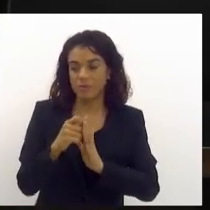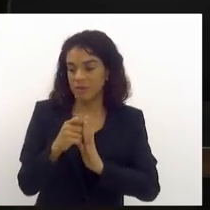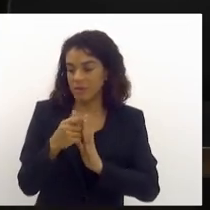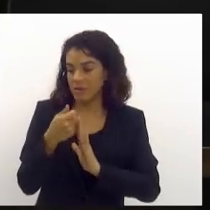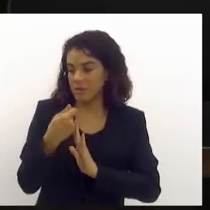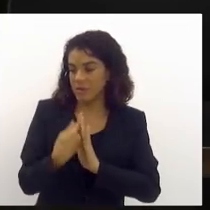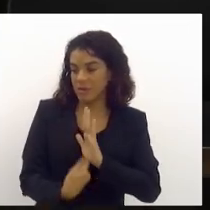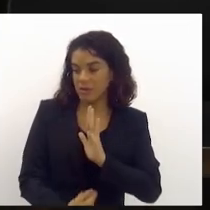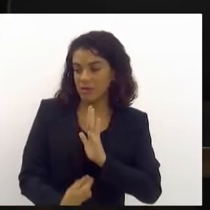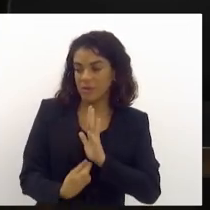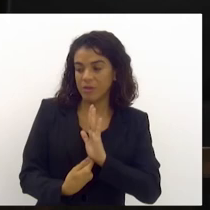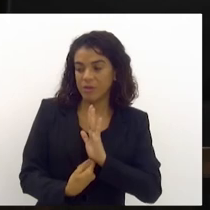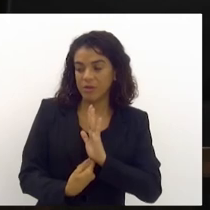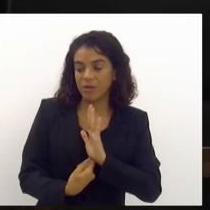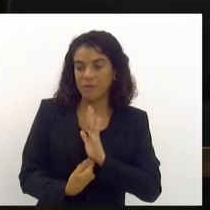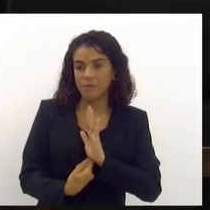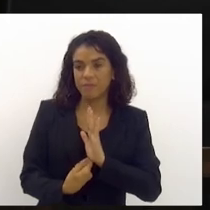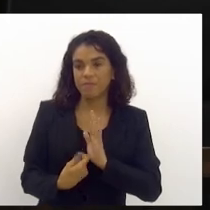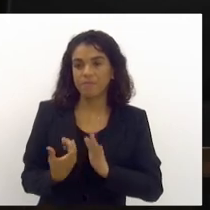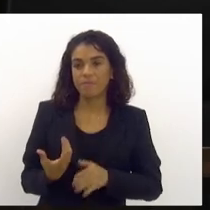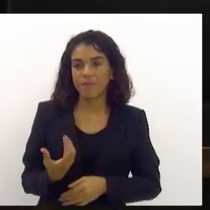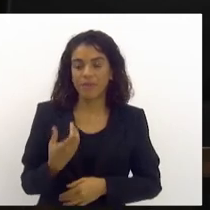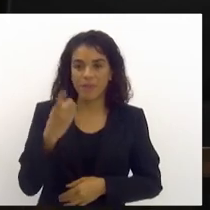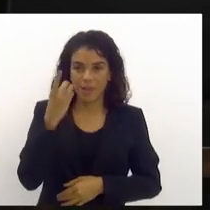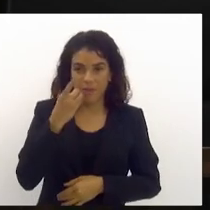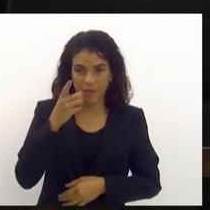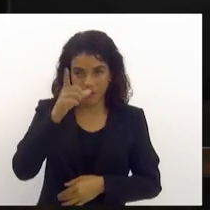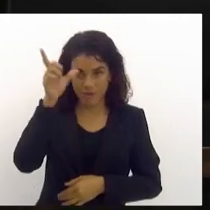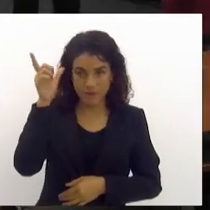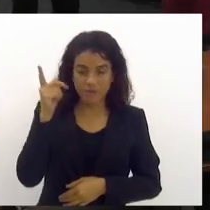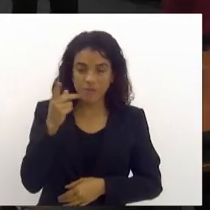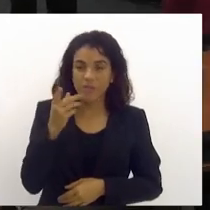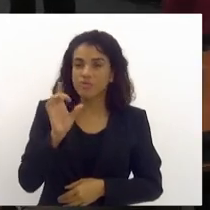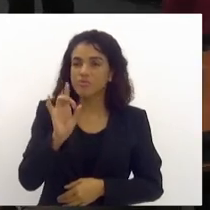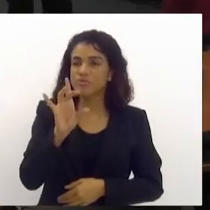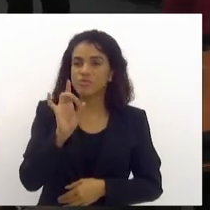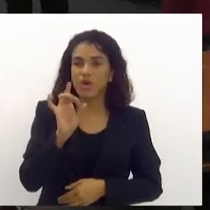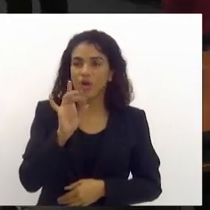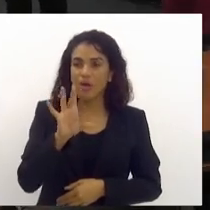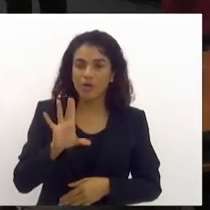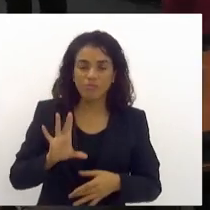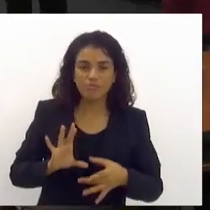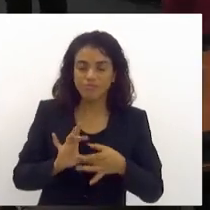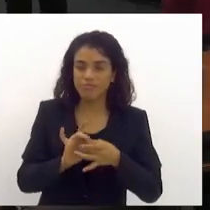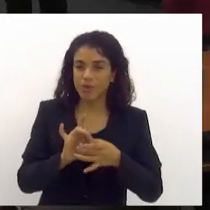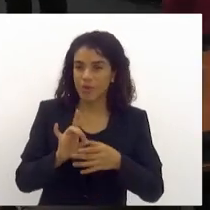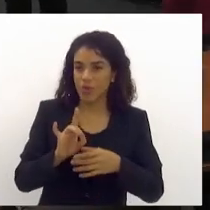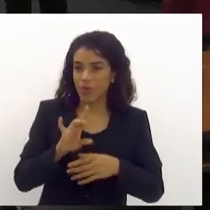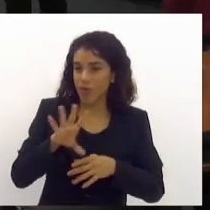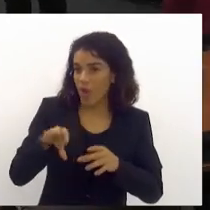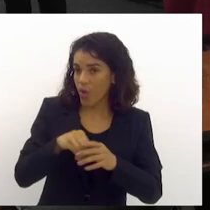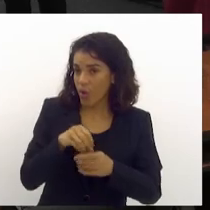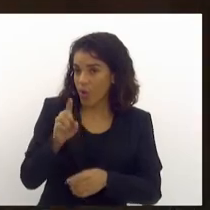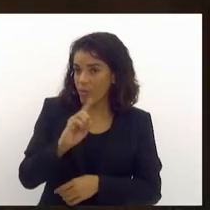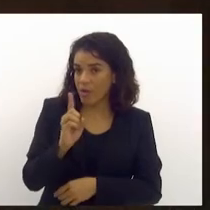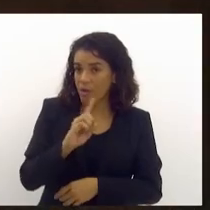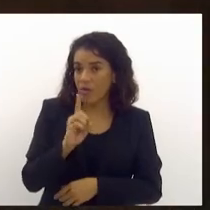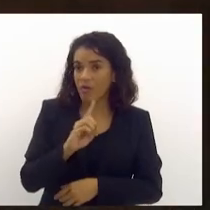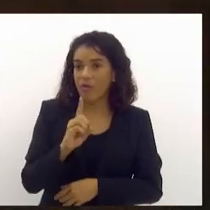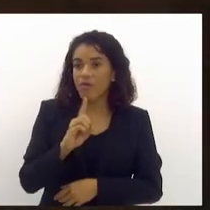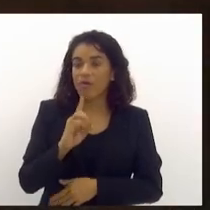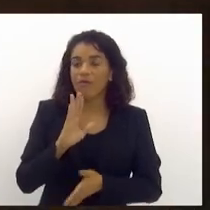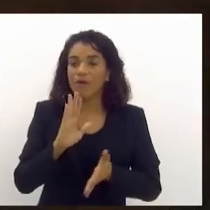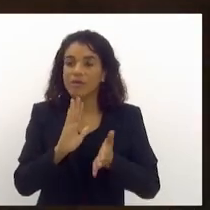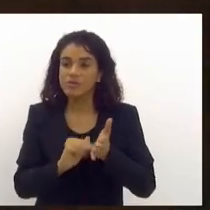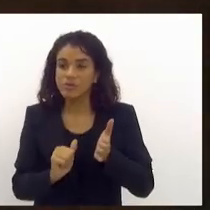segunda discussão. Deputado Luiz Paulo. Não, presidente, só para fazer uma pequena correção. Não vai incorporar, vai subtrair,